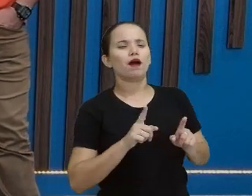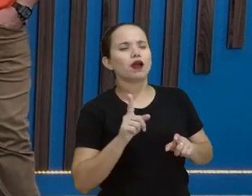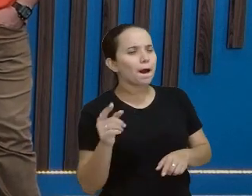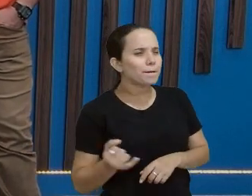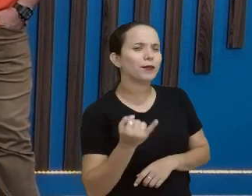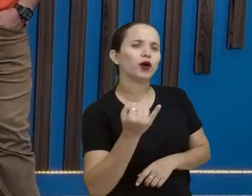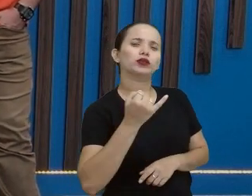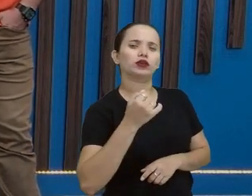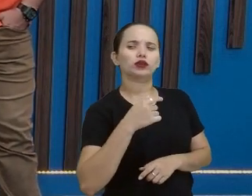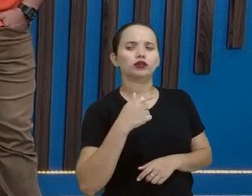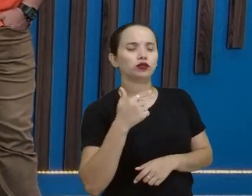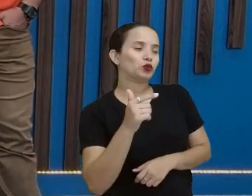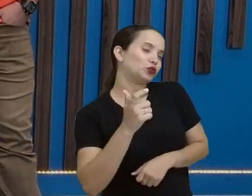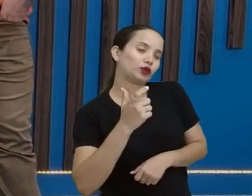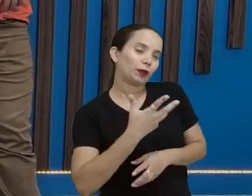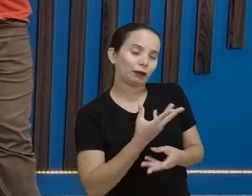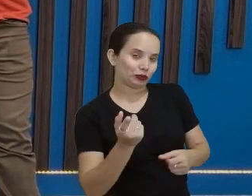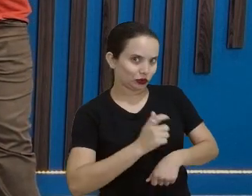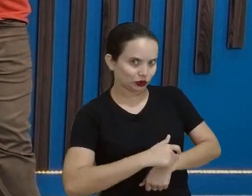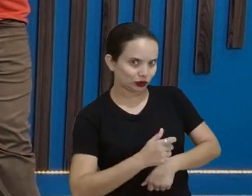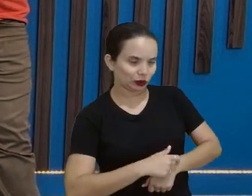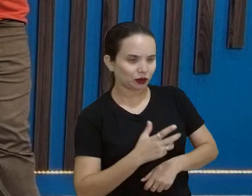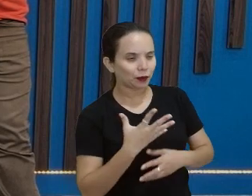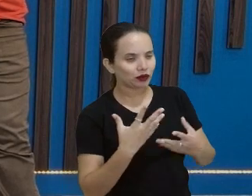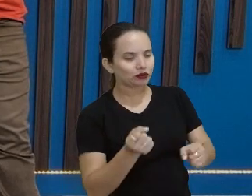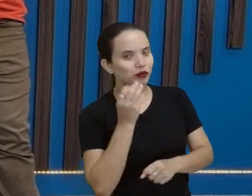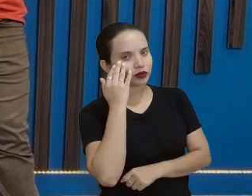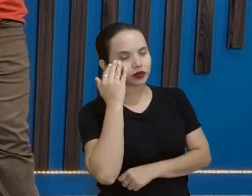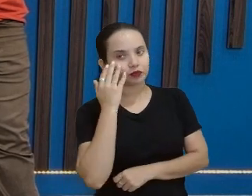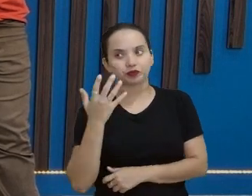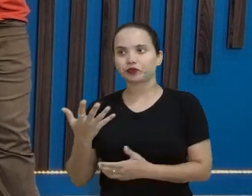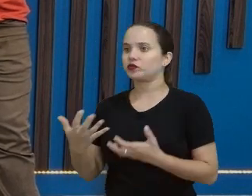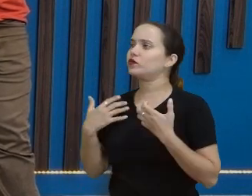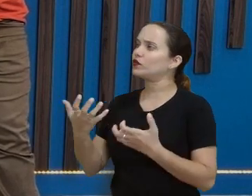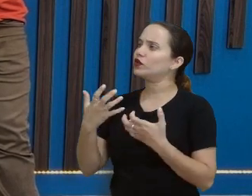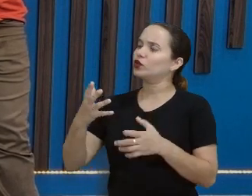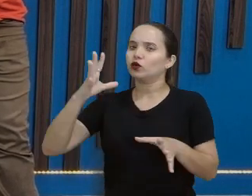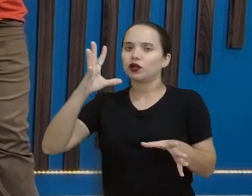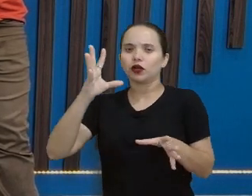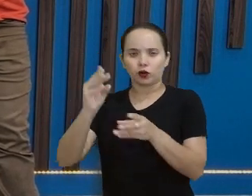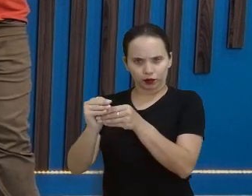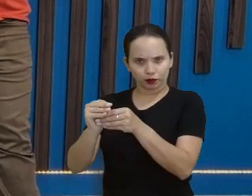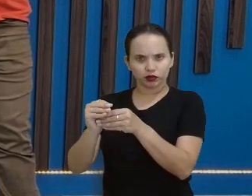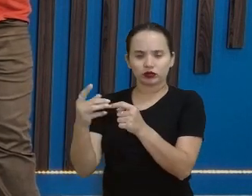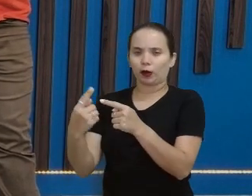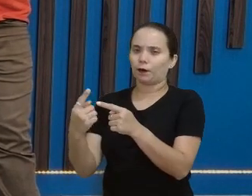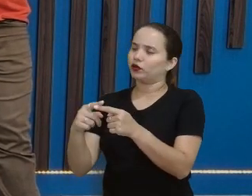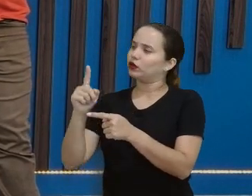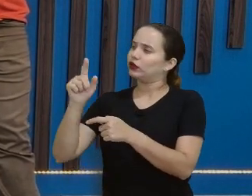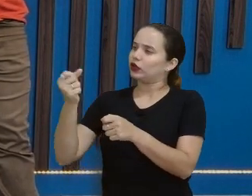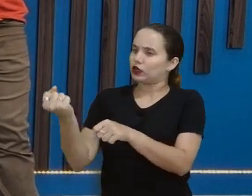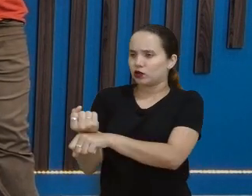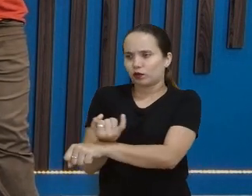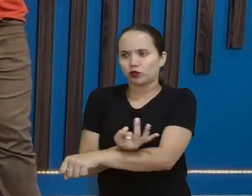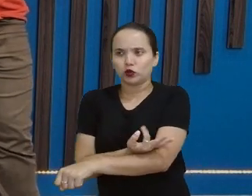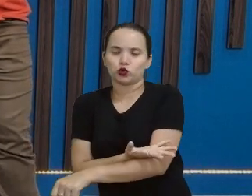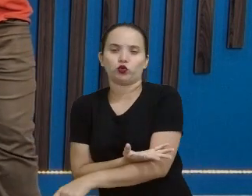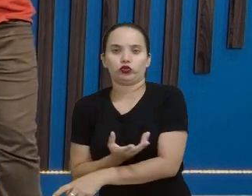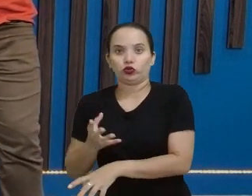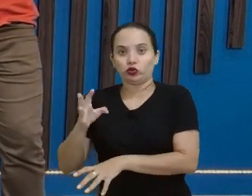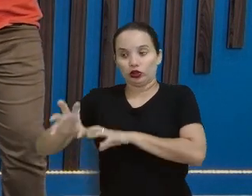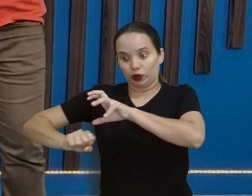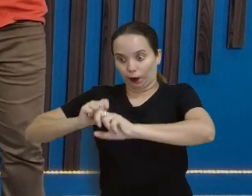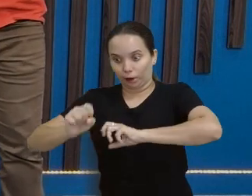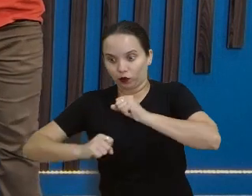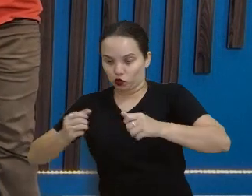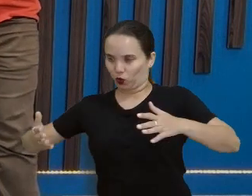Armando? Porque não dá tanto tempo. Mas vamos lá. E eu queria colocar uma coisa também, Opa. porque essas emoções que a gente busca sentir